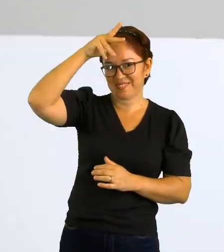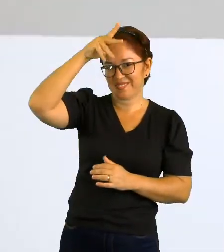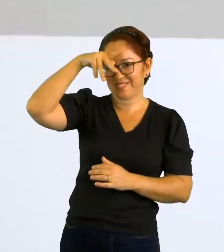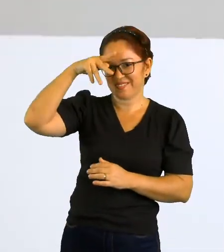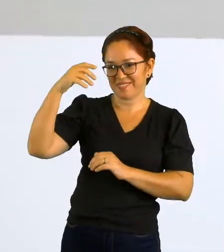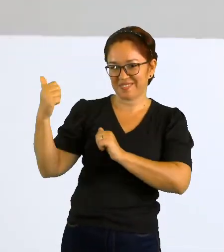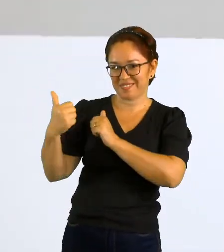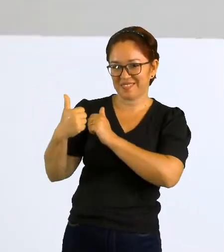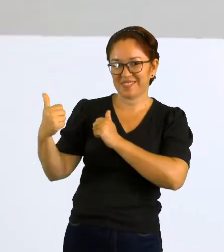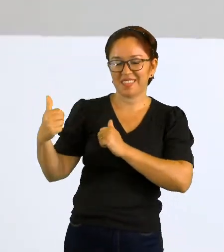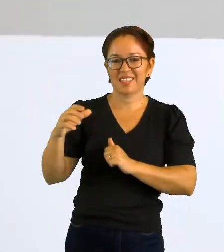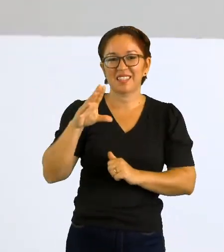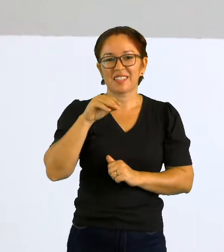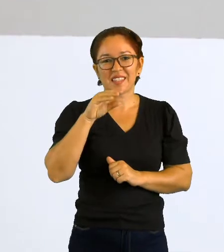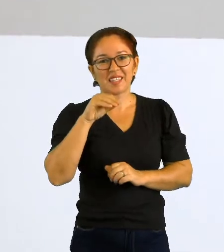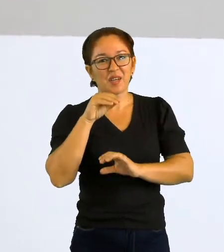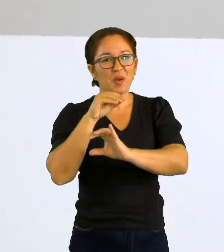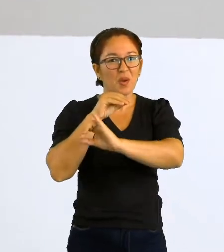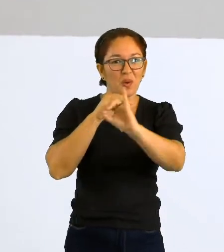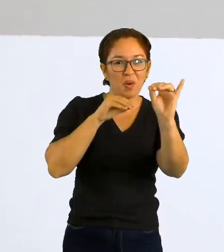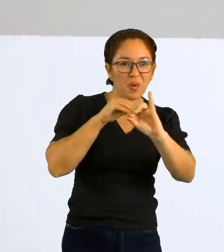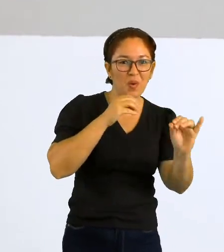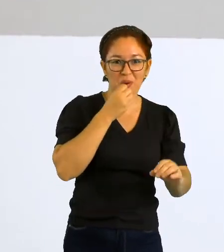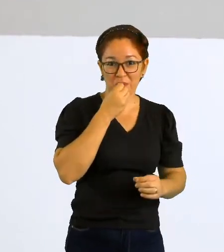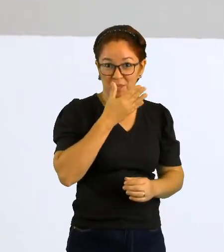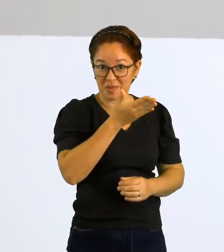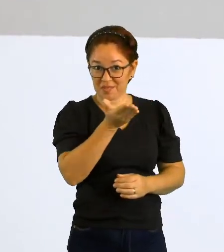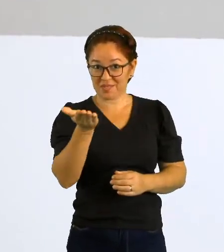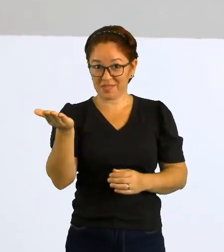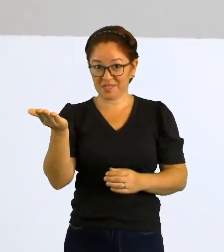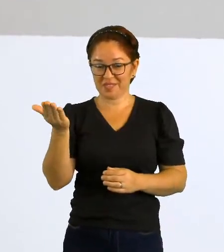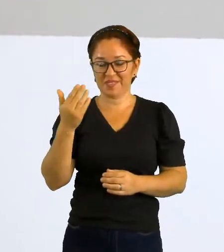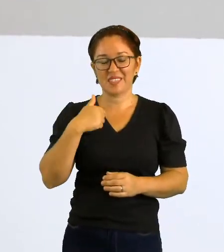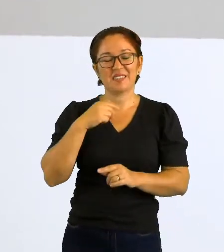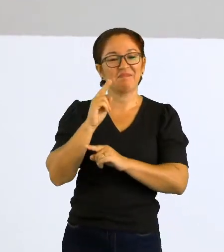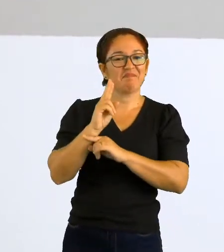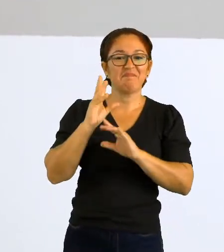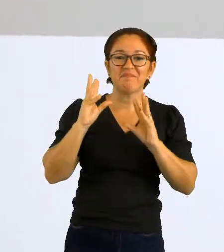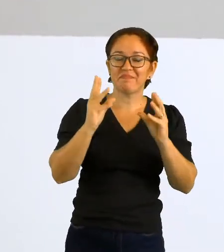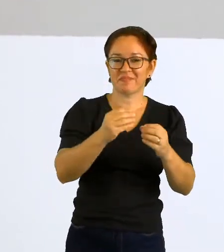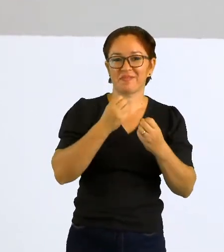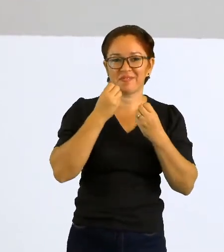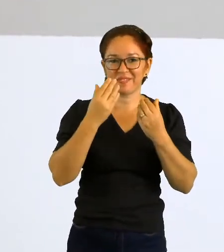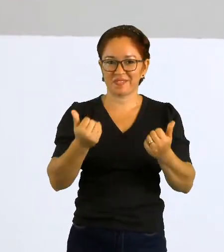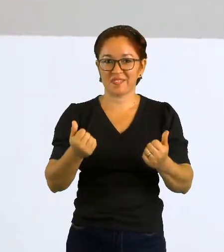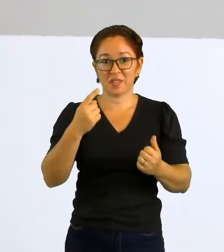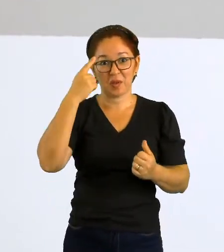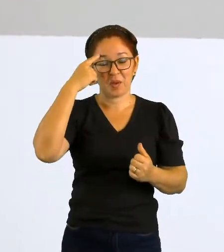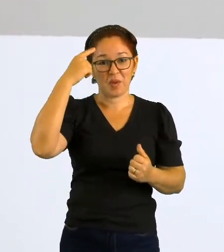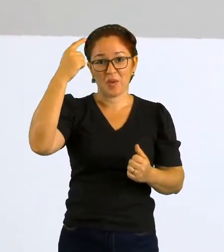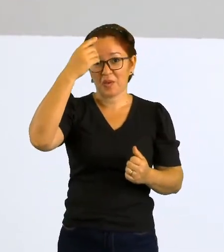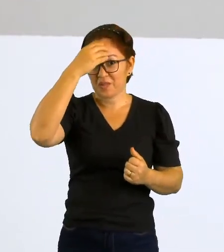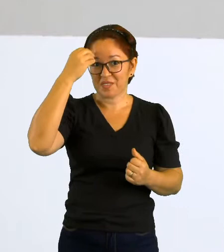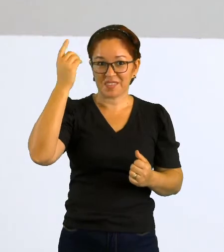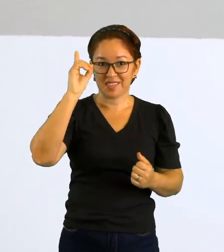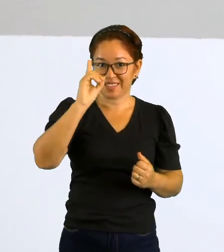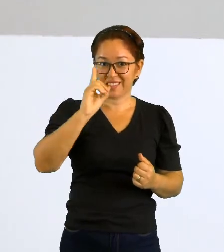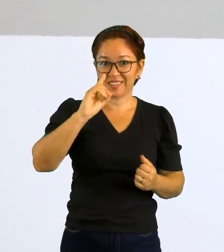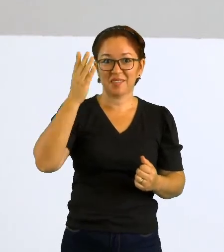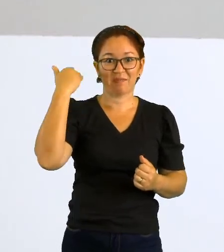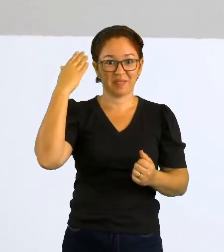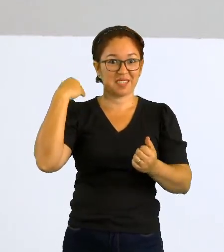Fava. Olá, galerinha, tudo bem com vocês? Espero que sim. Não se esqueça do nosso combinado.